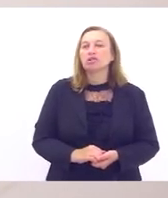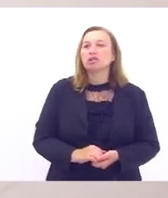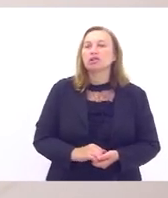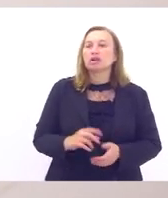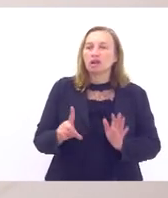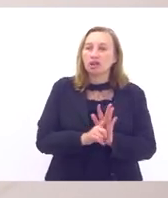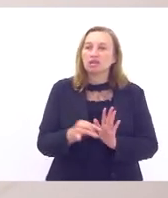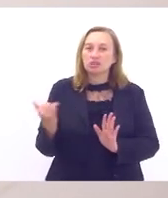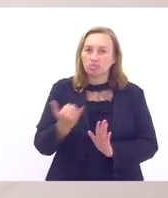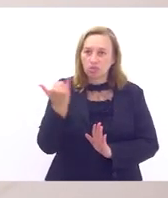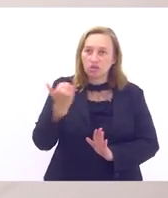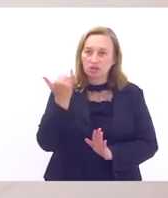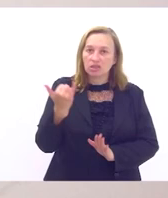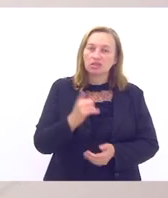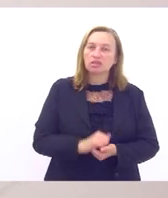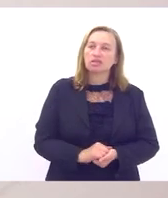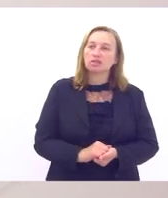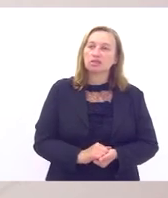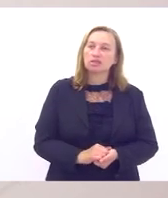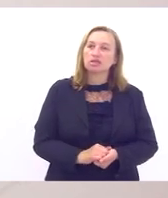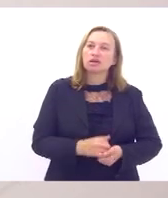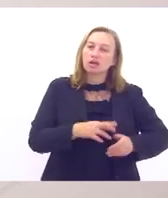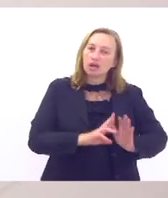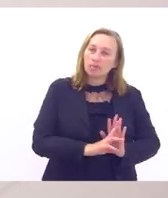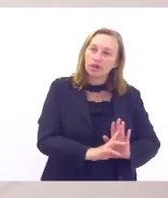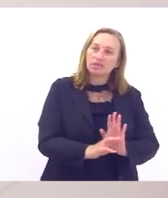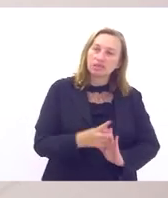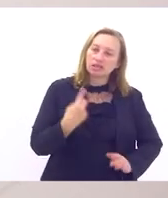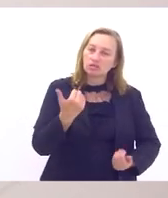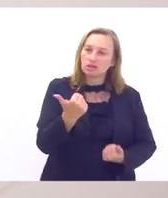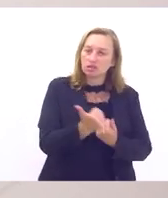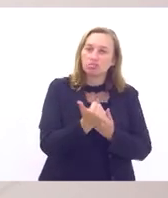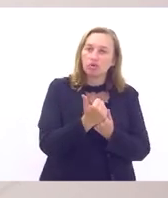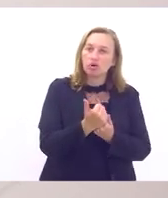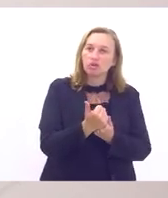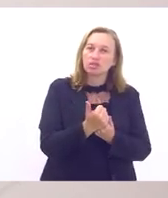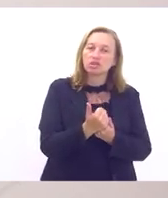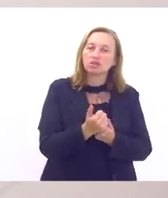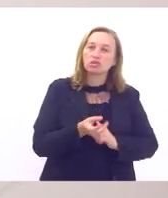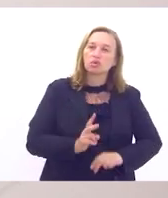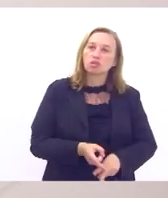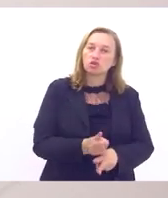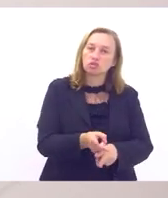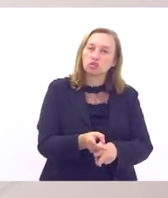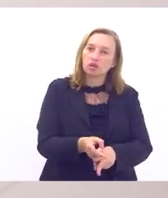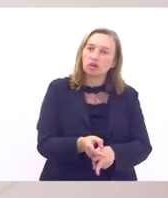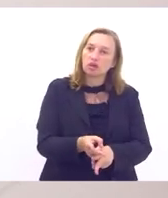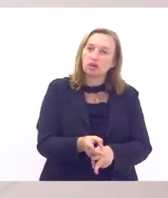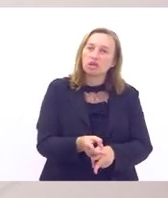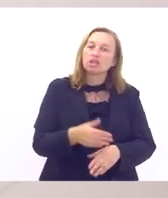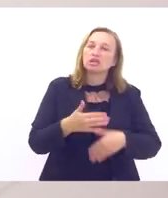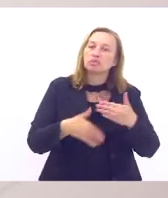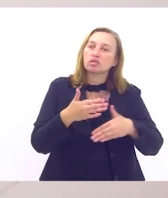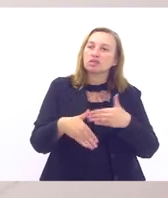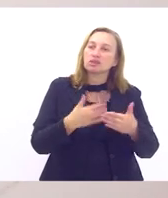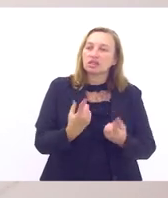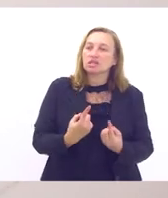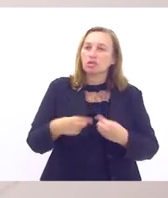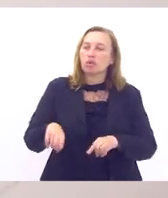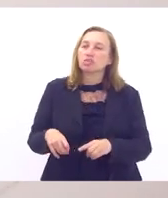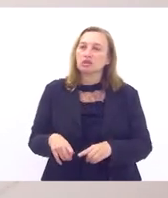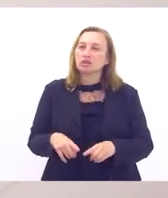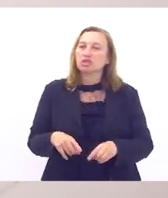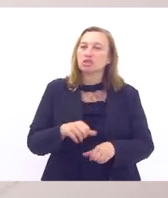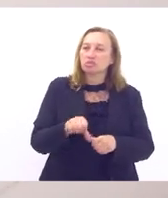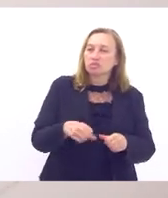importantes, que nos dão retaguarda e nos dão suporte para que a gente continue a esse processo de enfrentamento e buscando